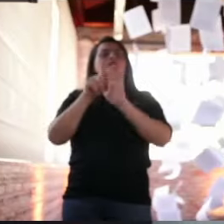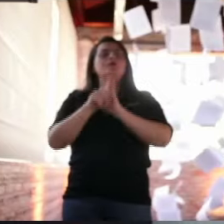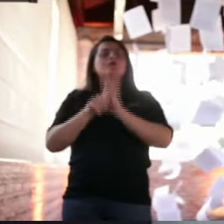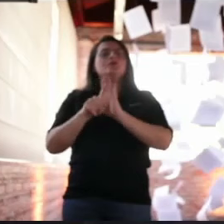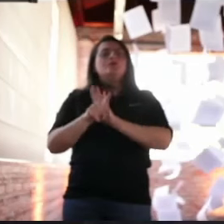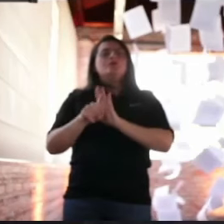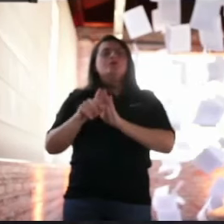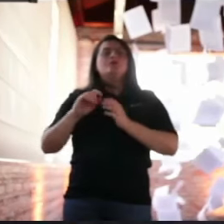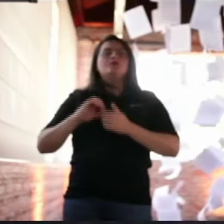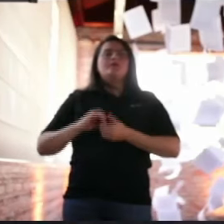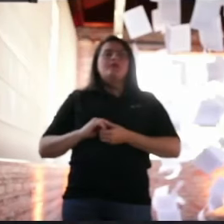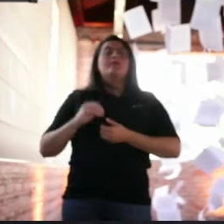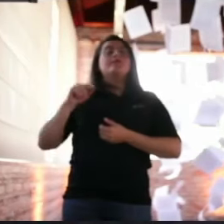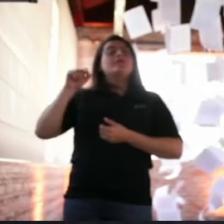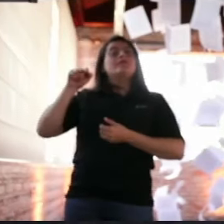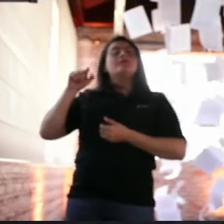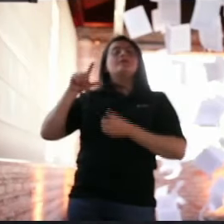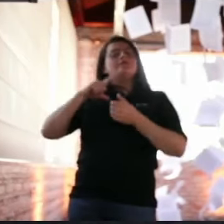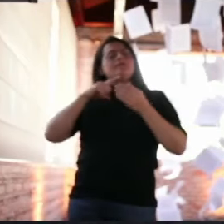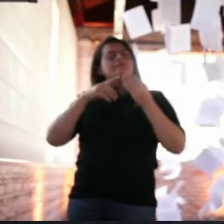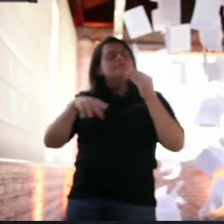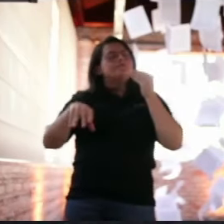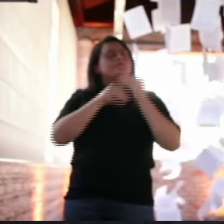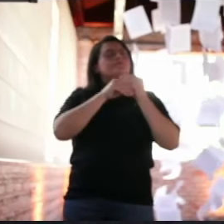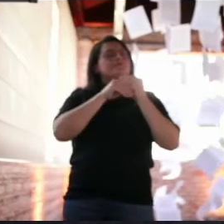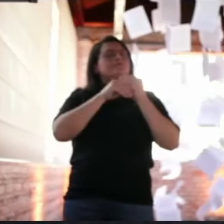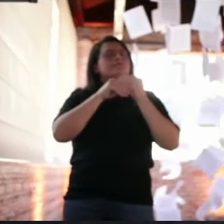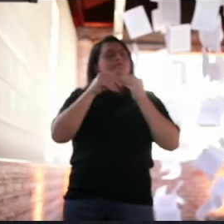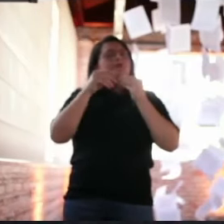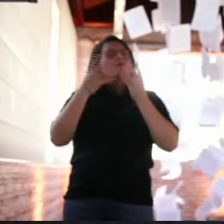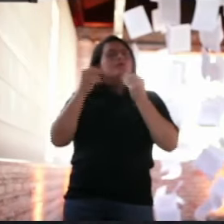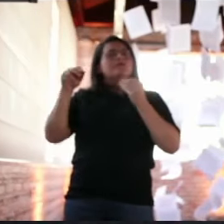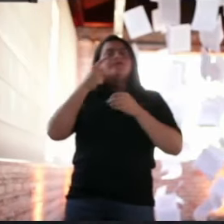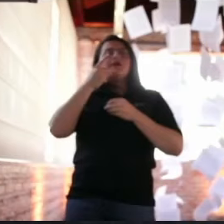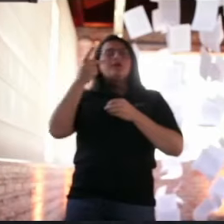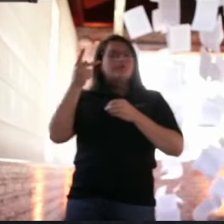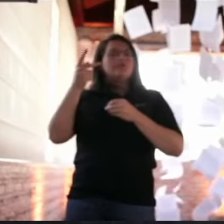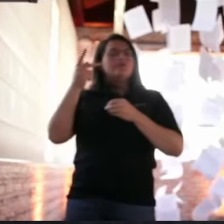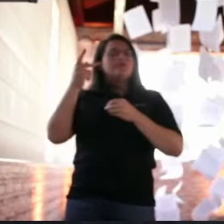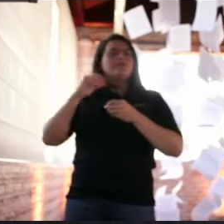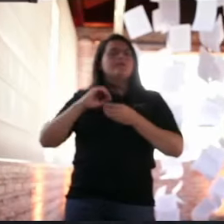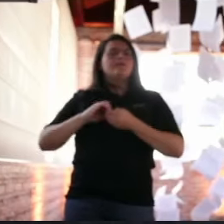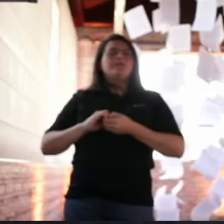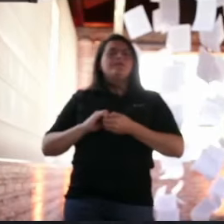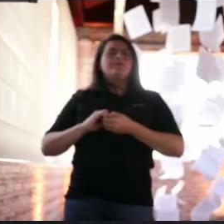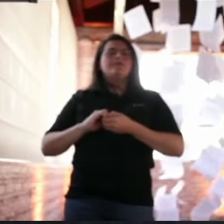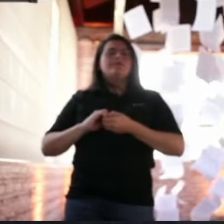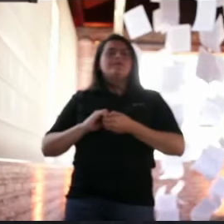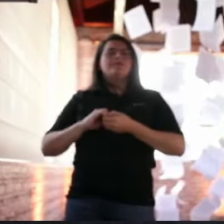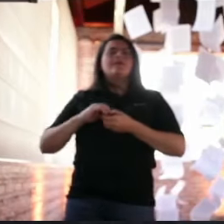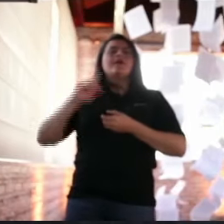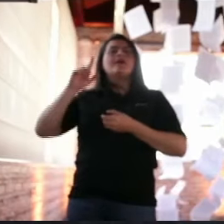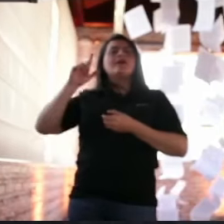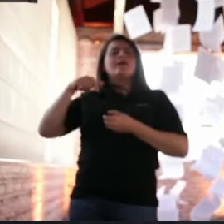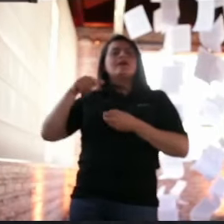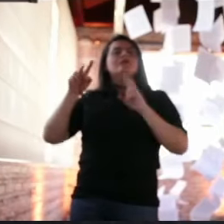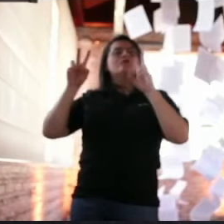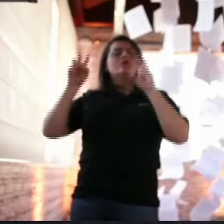e elas encaixaram assim muito no que você falou dessa questão de que